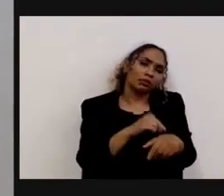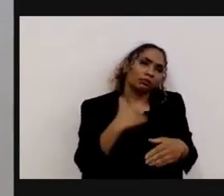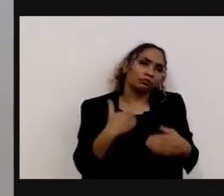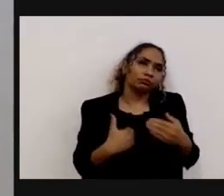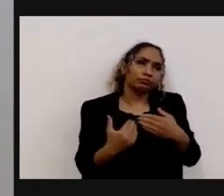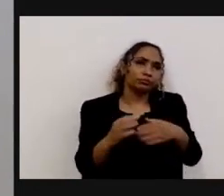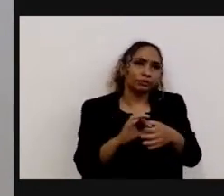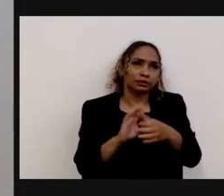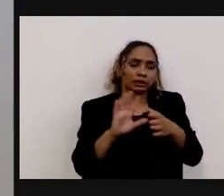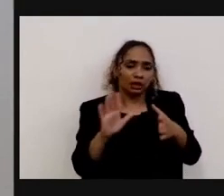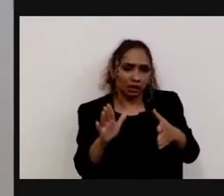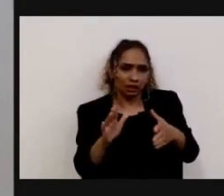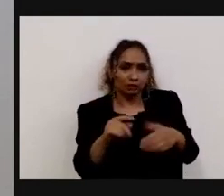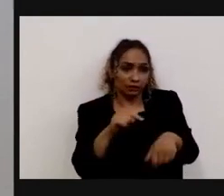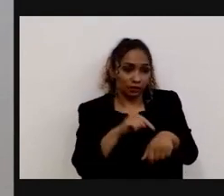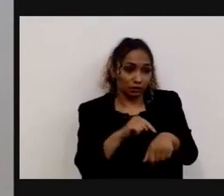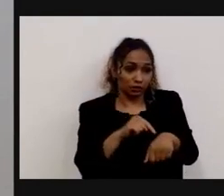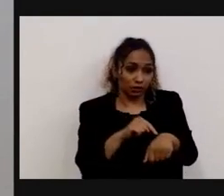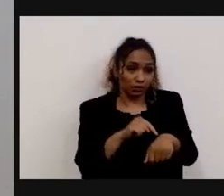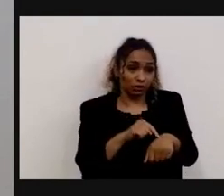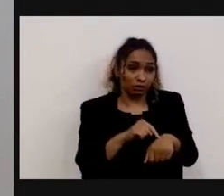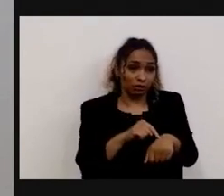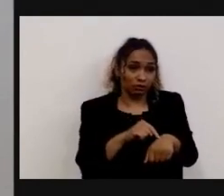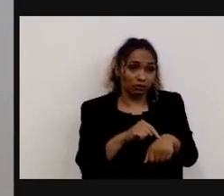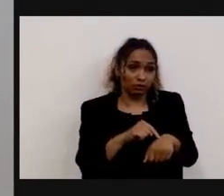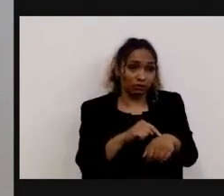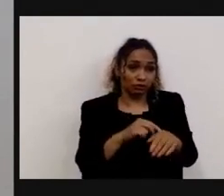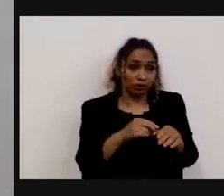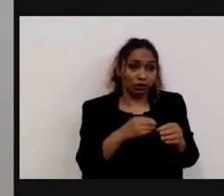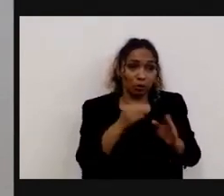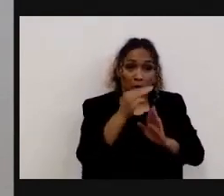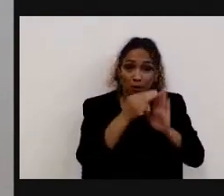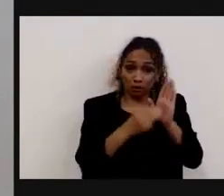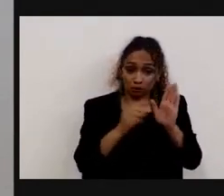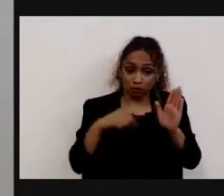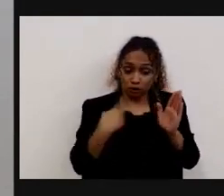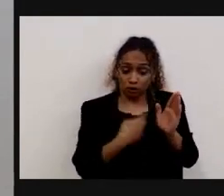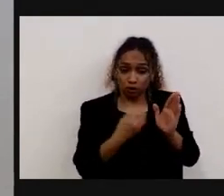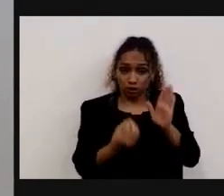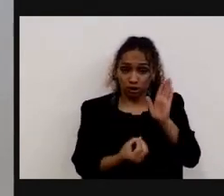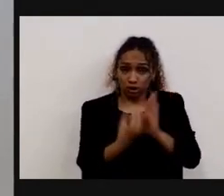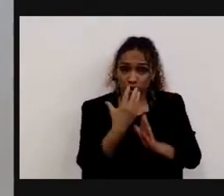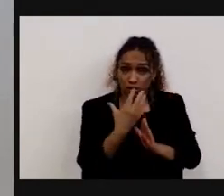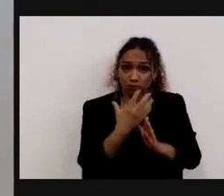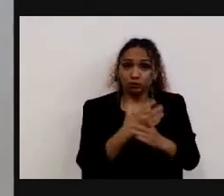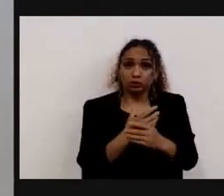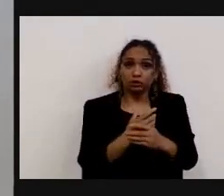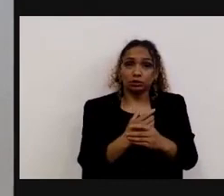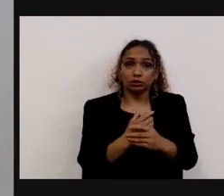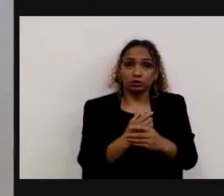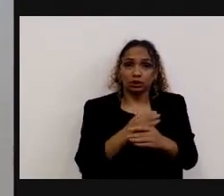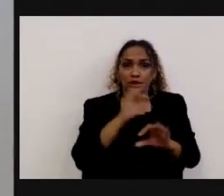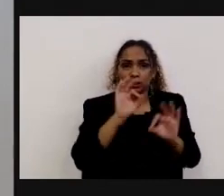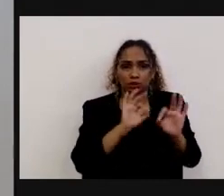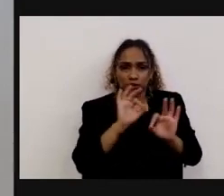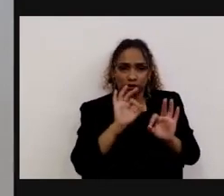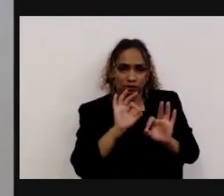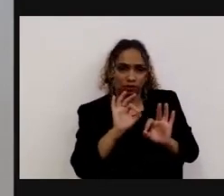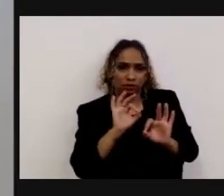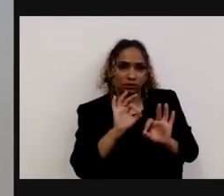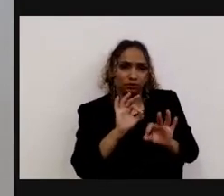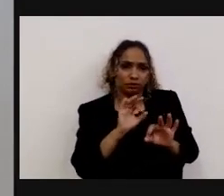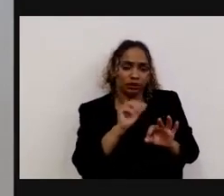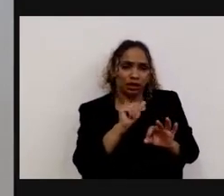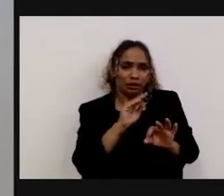disponível naquele horário foi uma métrica Que Nós criamos né que obviamente já está obsoleta